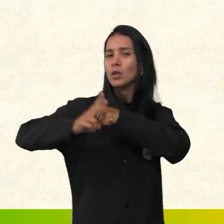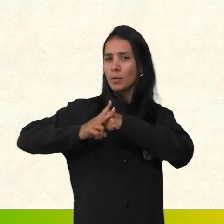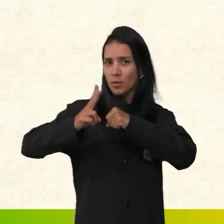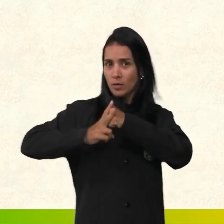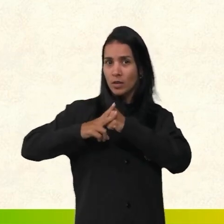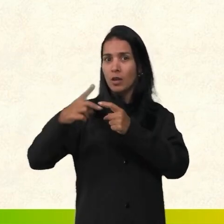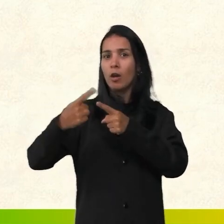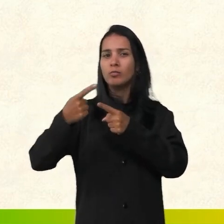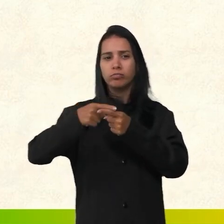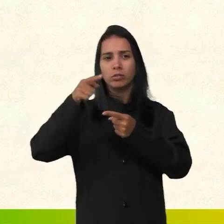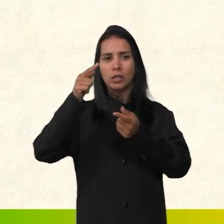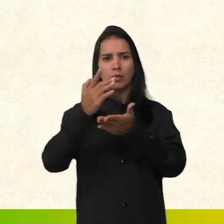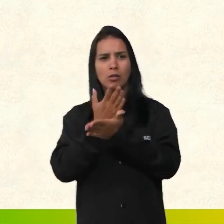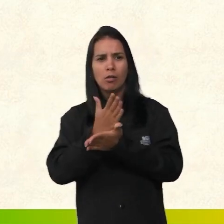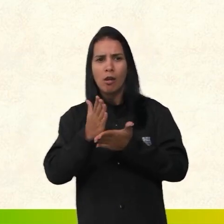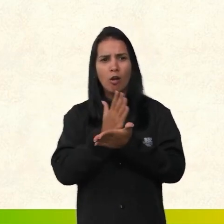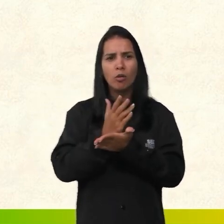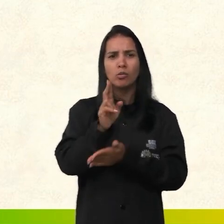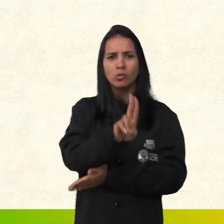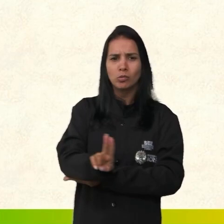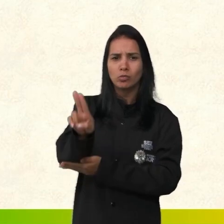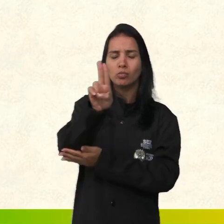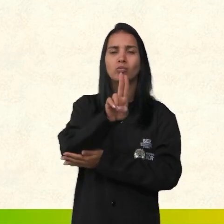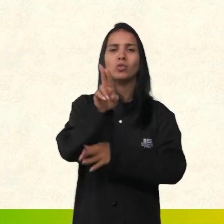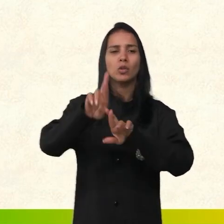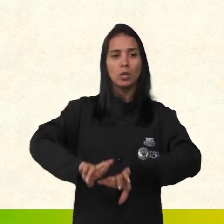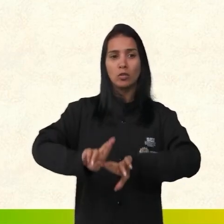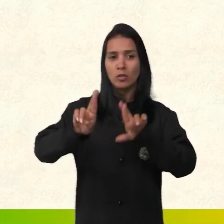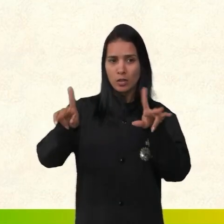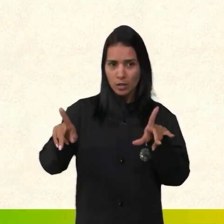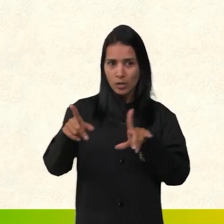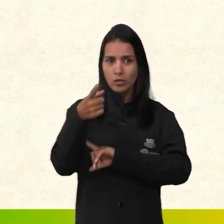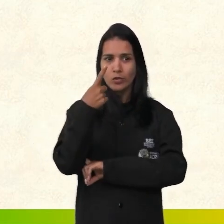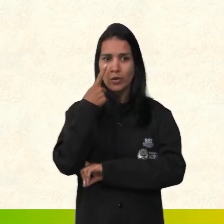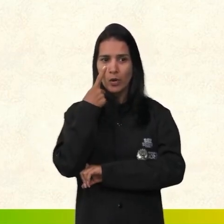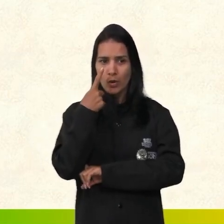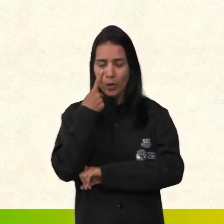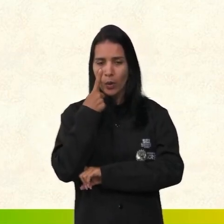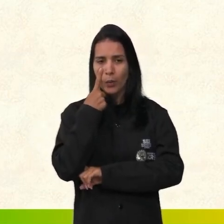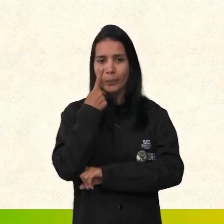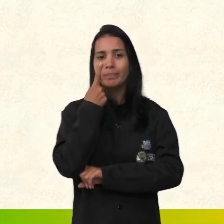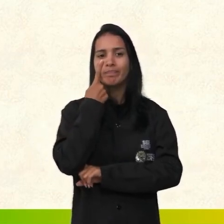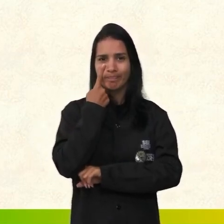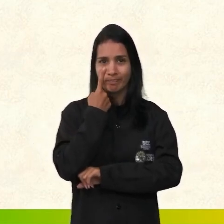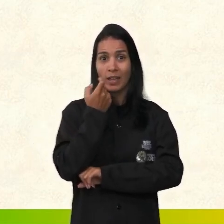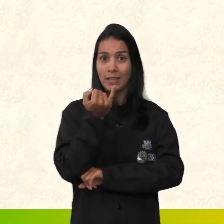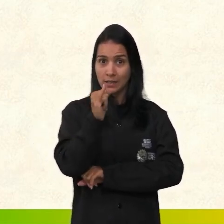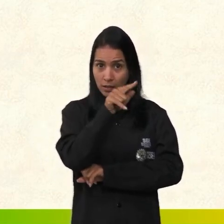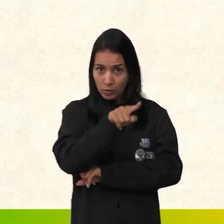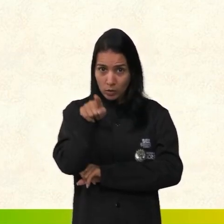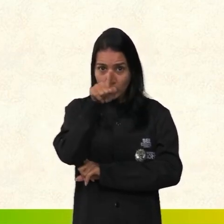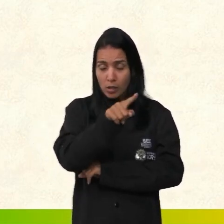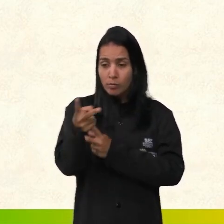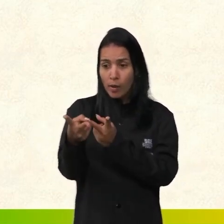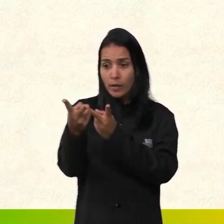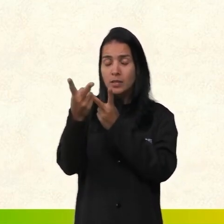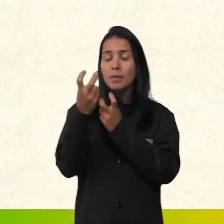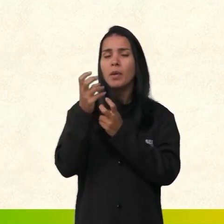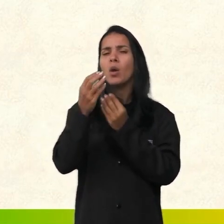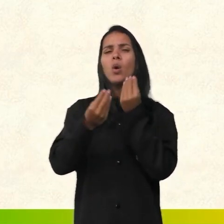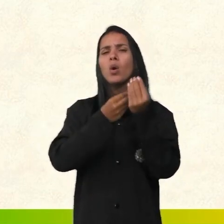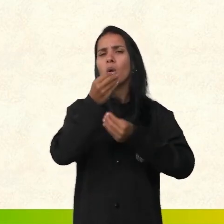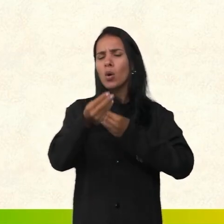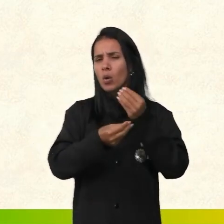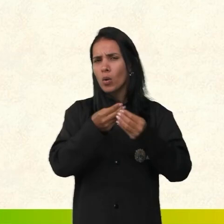temporais são utilizadas nessas frases. Para vocês observarem onde que se encontra o passado simples,